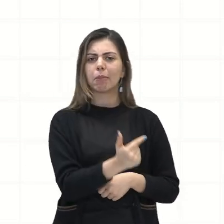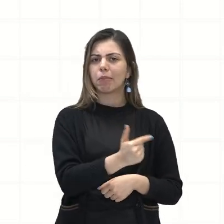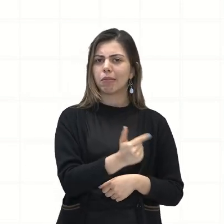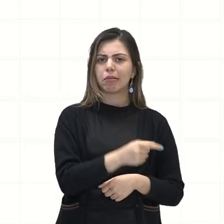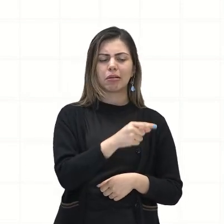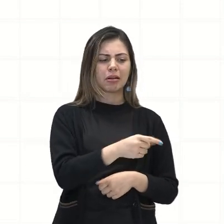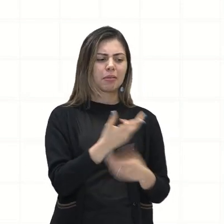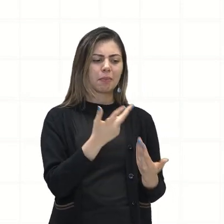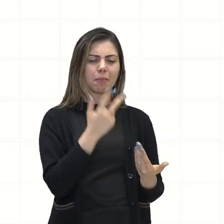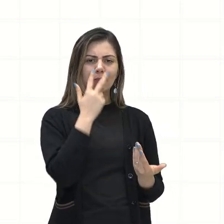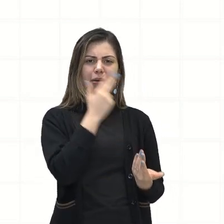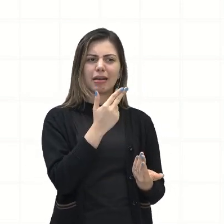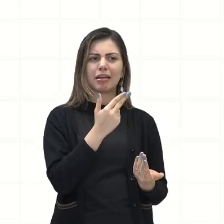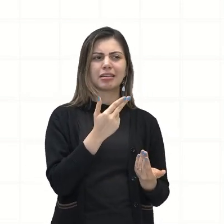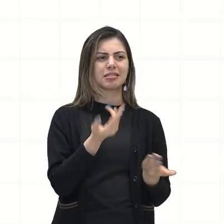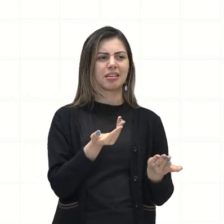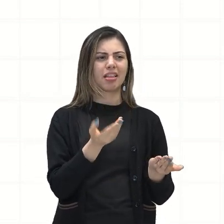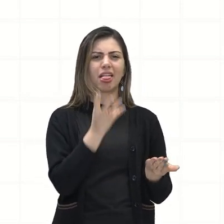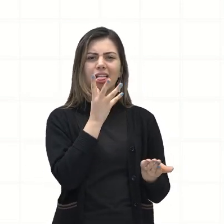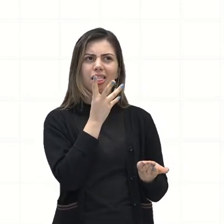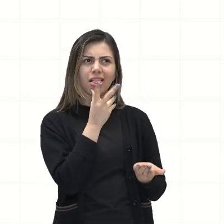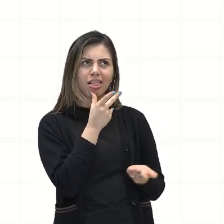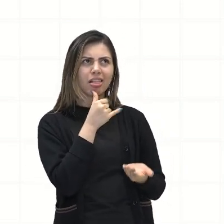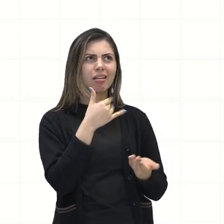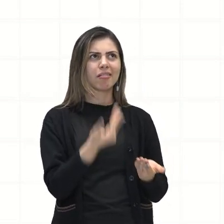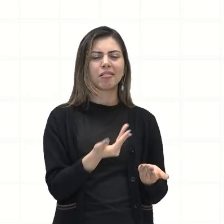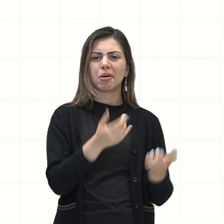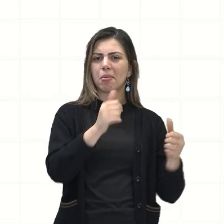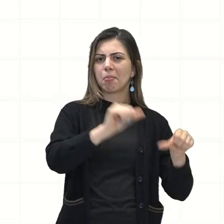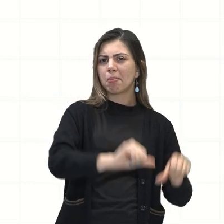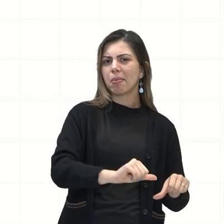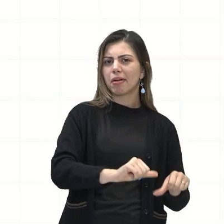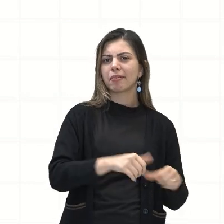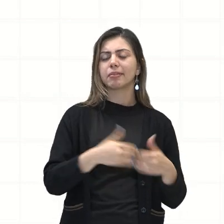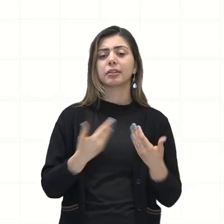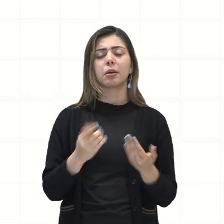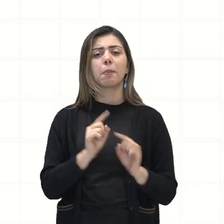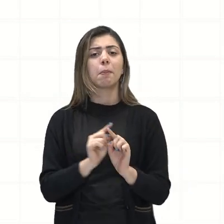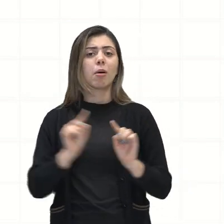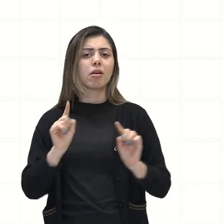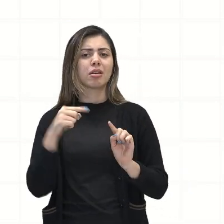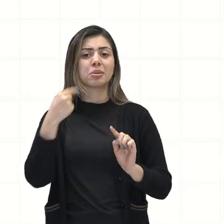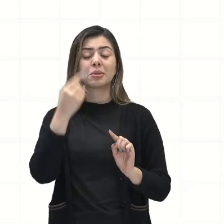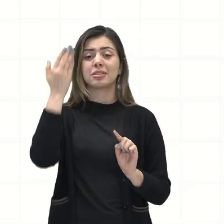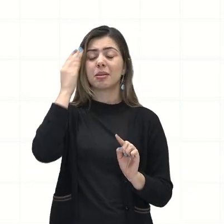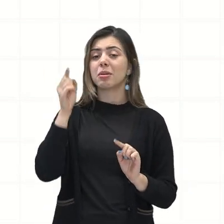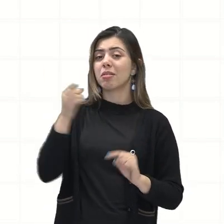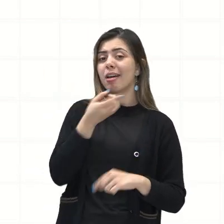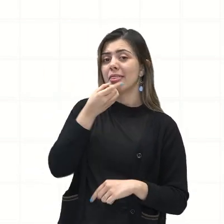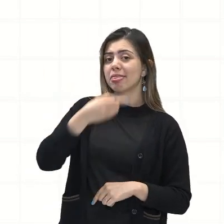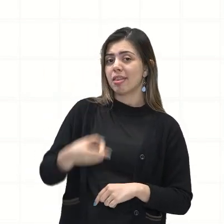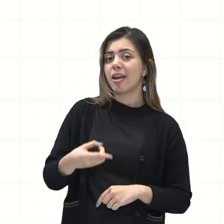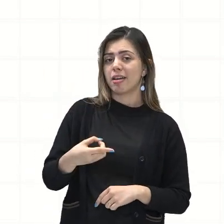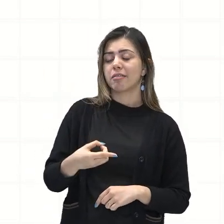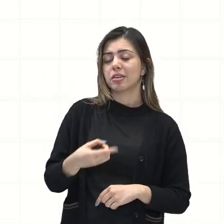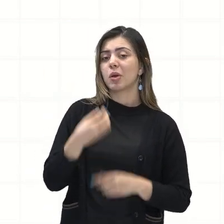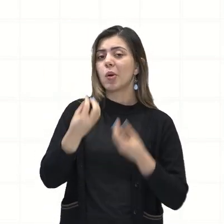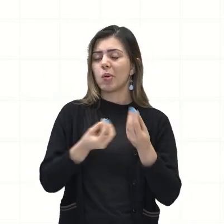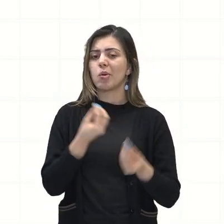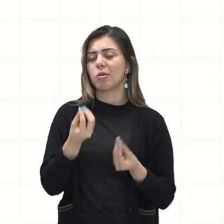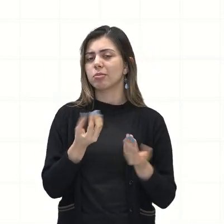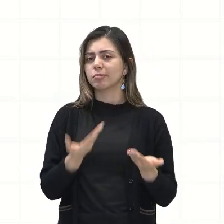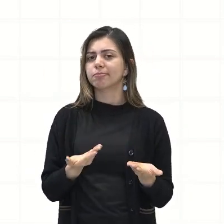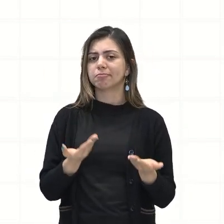serão ultrapassados. Mas sabemos que essa é uma visão, né,